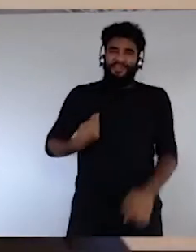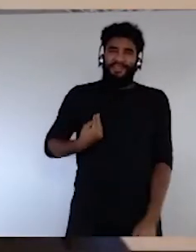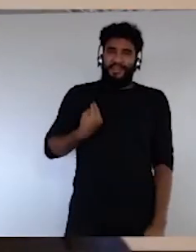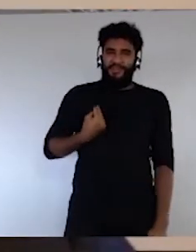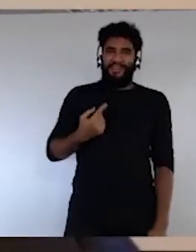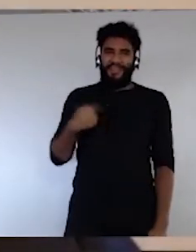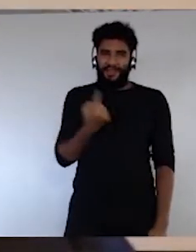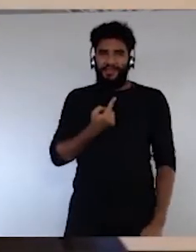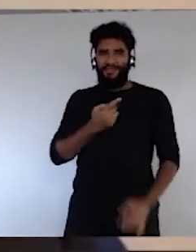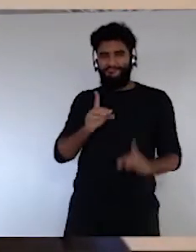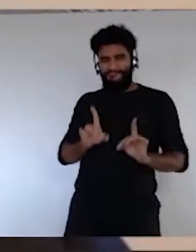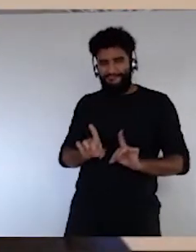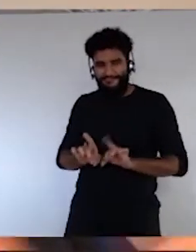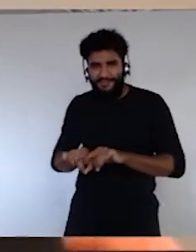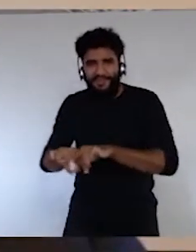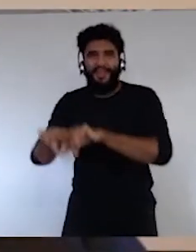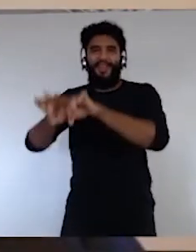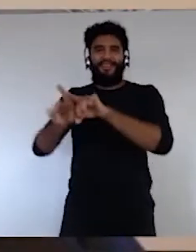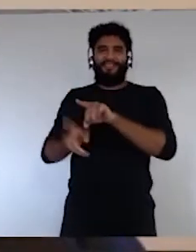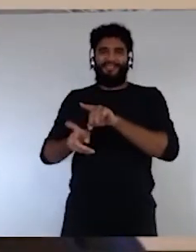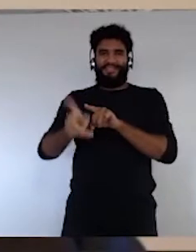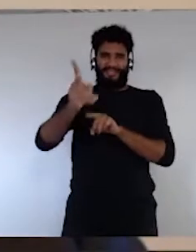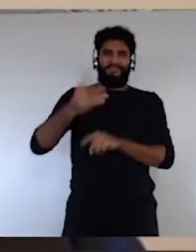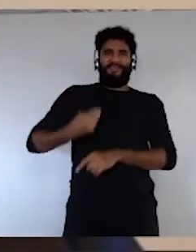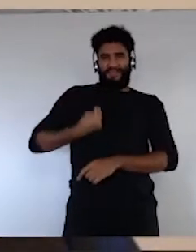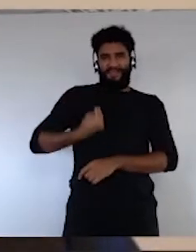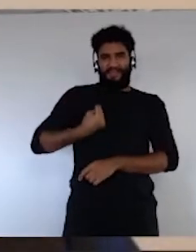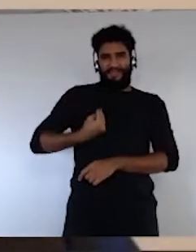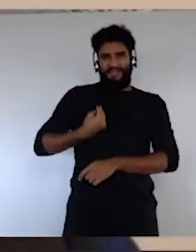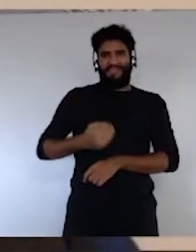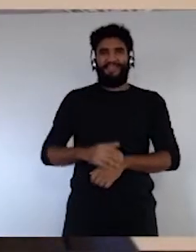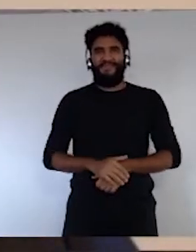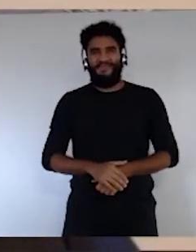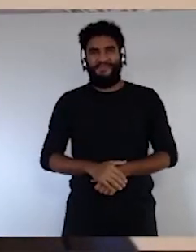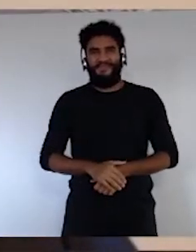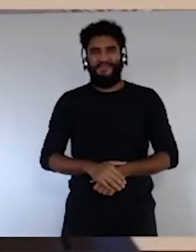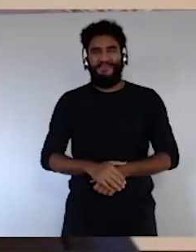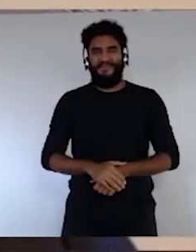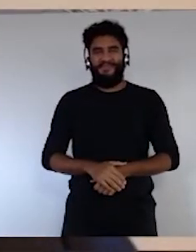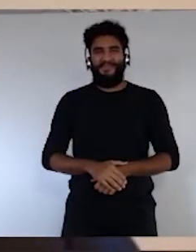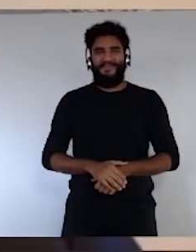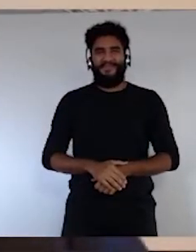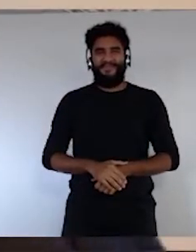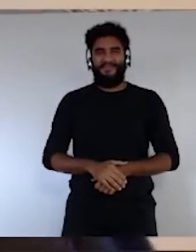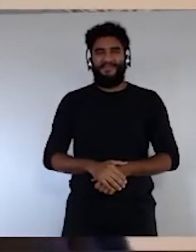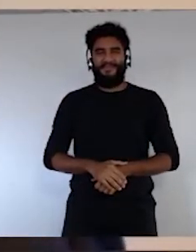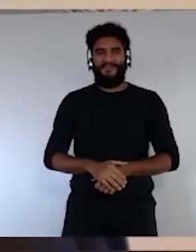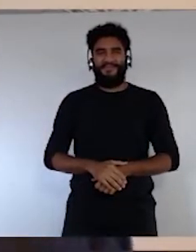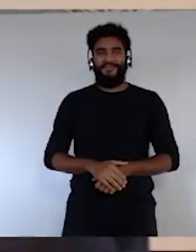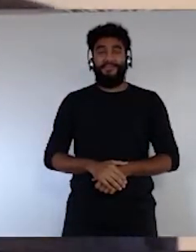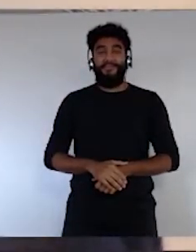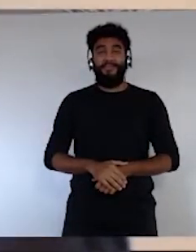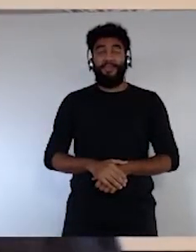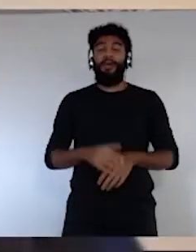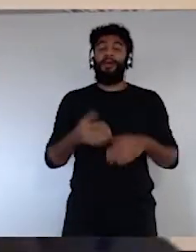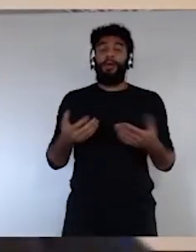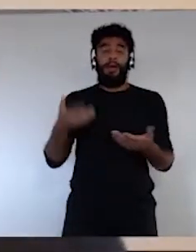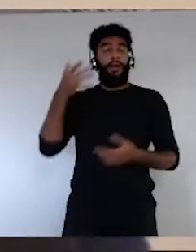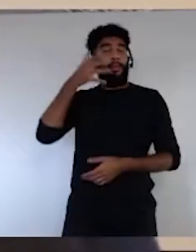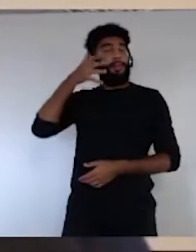nossos currículos têm se encontrado ao longo da nossa caminhada profissional. O nosso